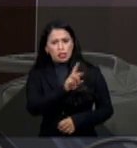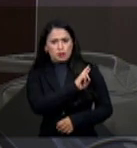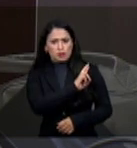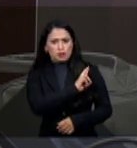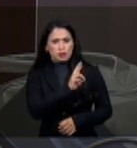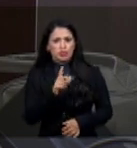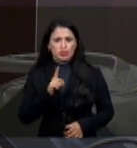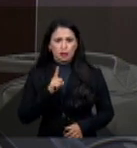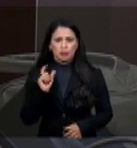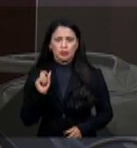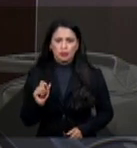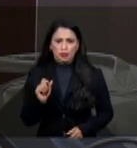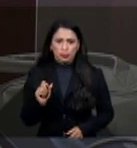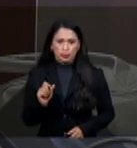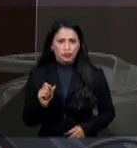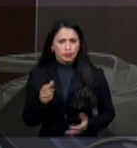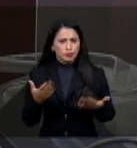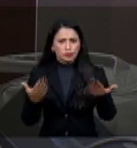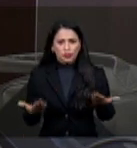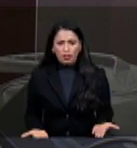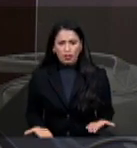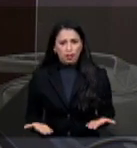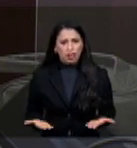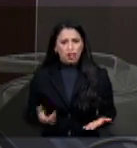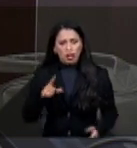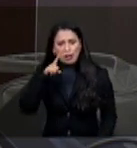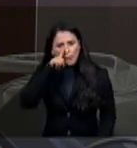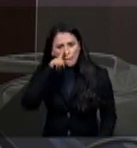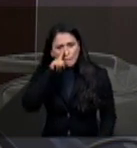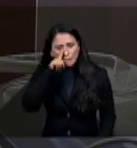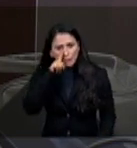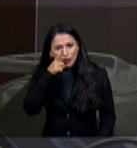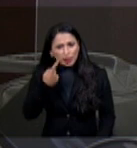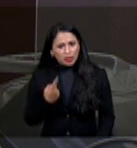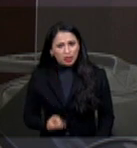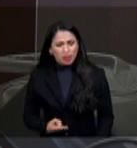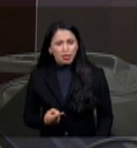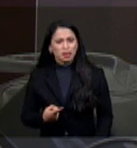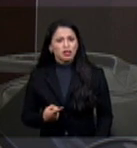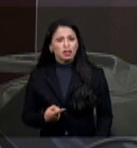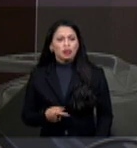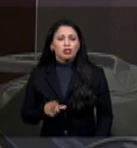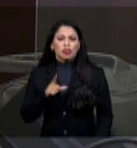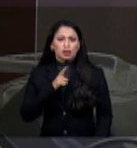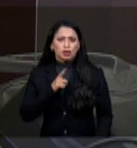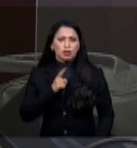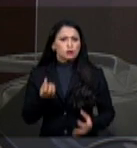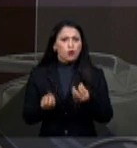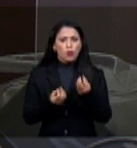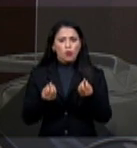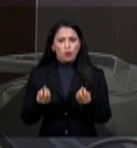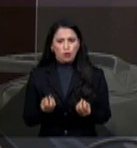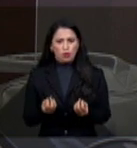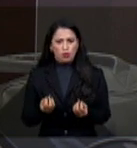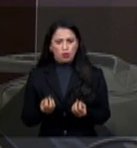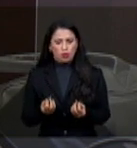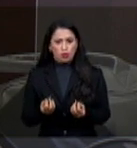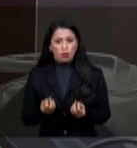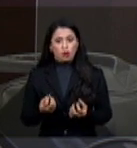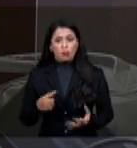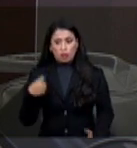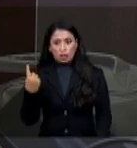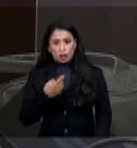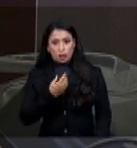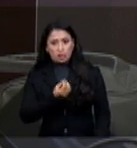sem precedentes de ameaças e de muitos perigos advindos de diversas ordens, de forma a comprometer a nossa